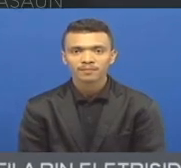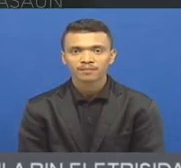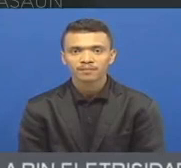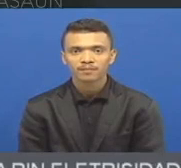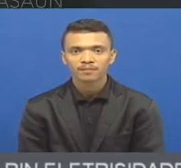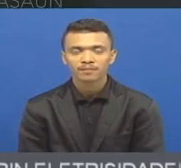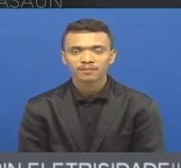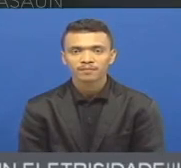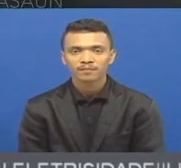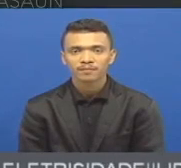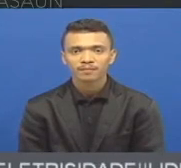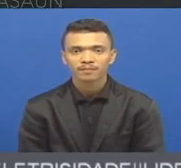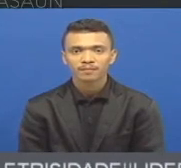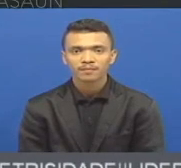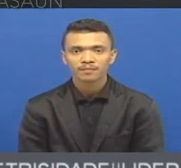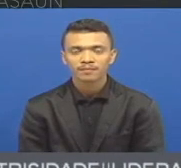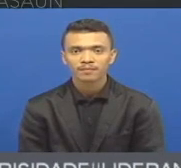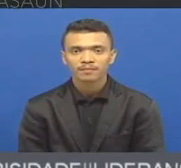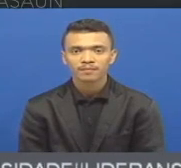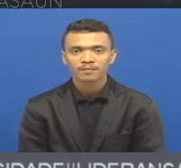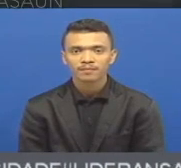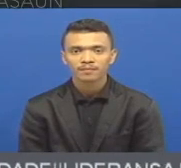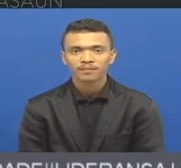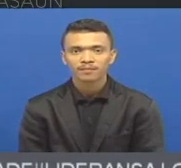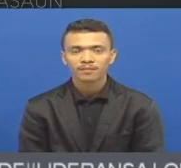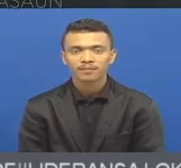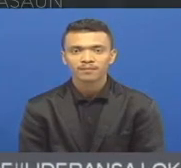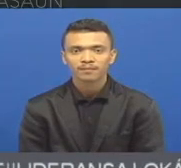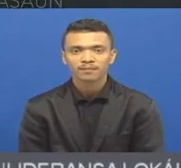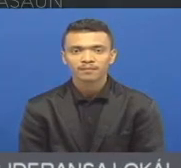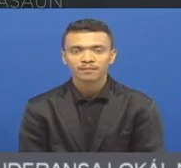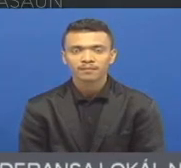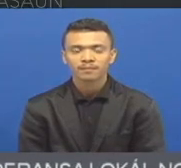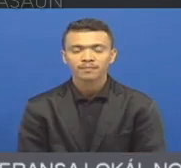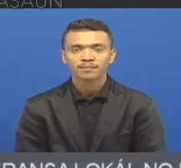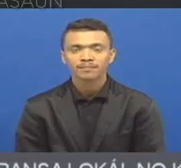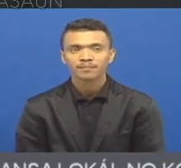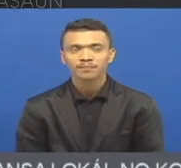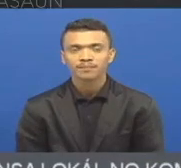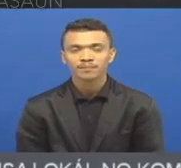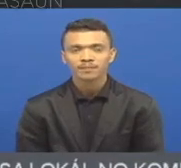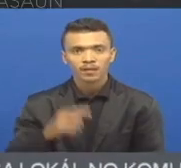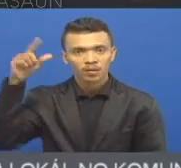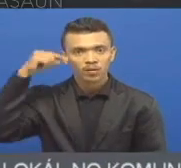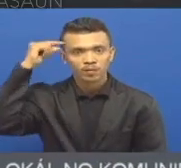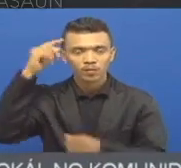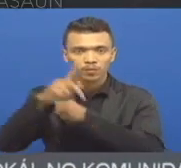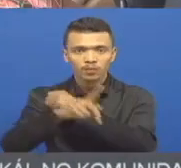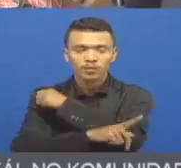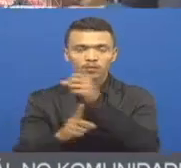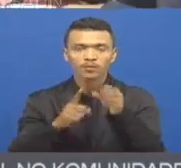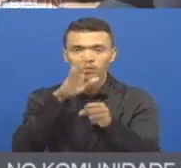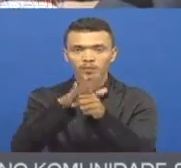do turismo e do desenvolvimento de infraestruturas básicas. Governo de Portugal nos